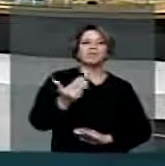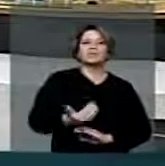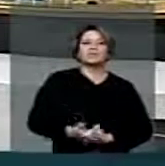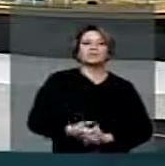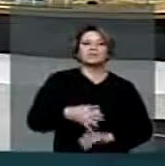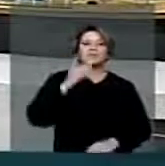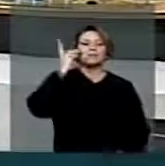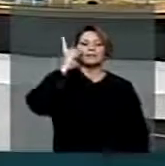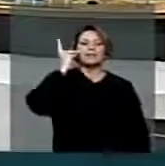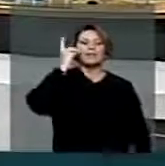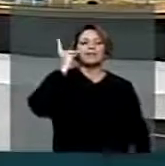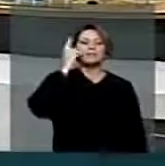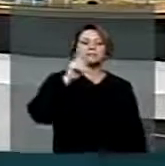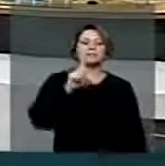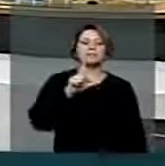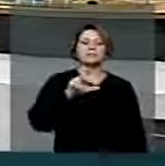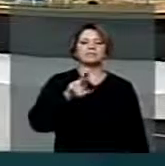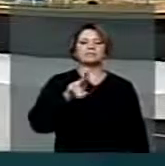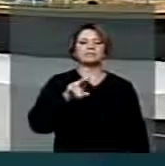deputado Luiz Couto,